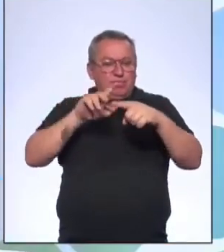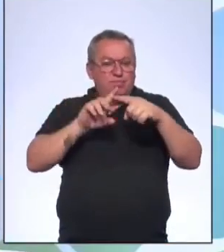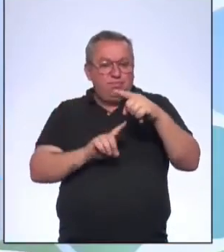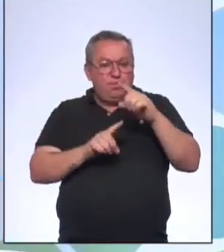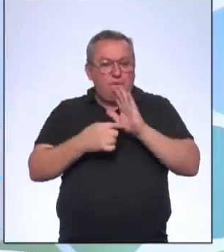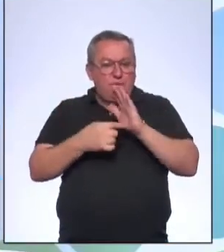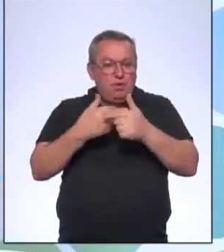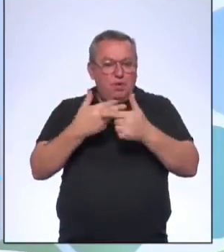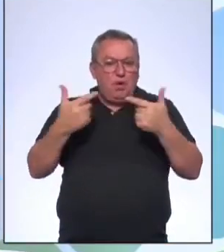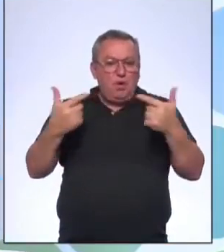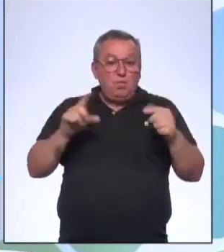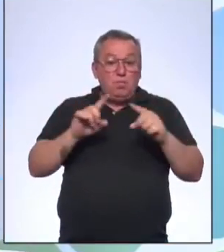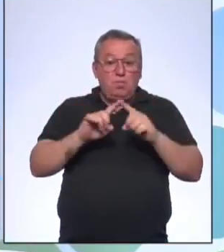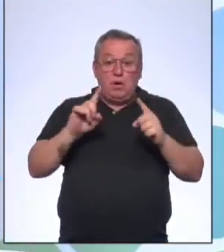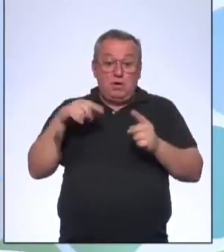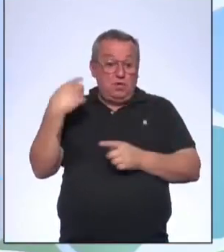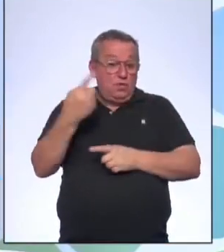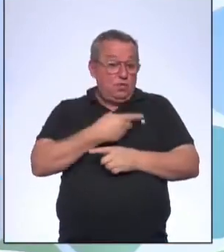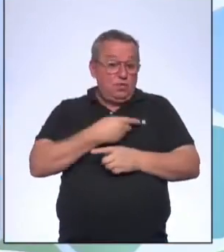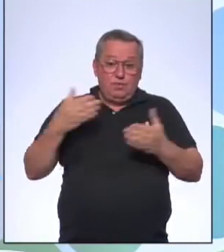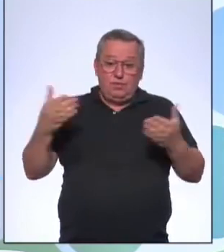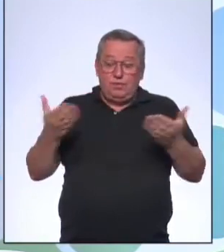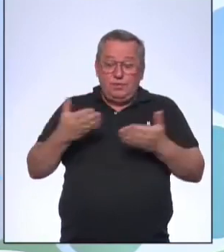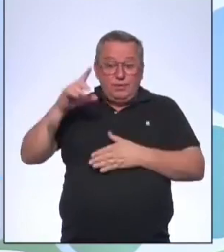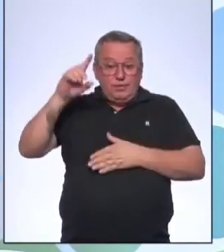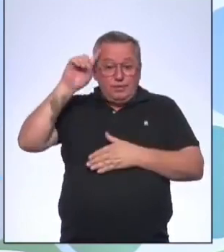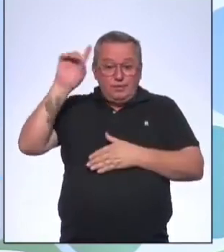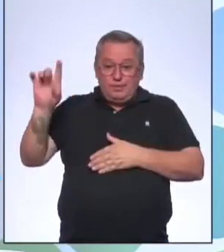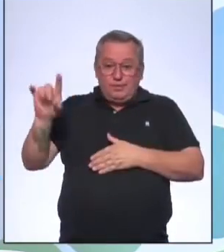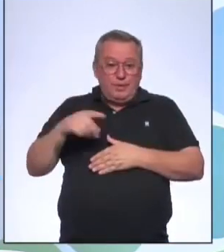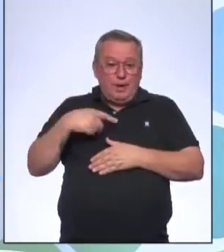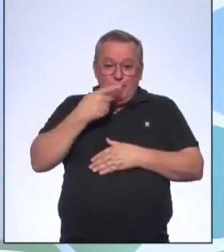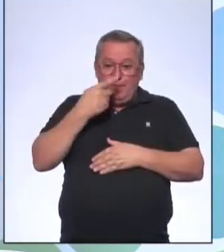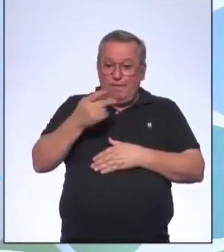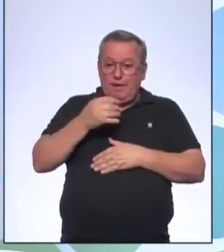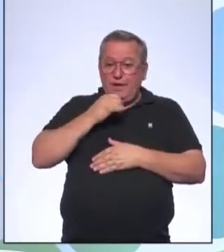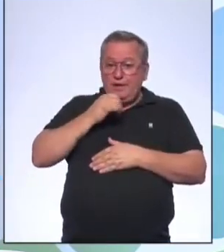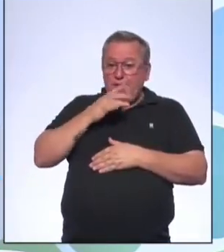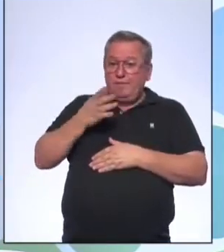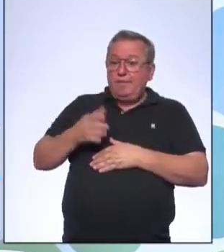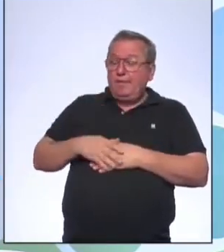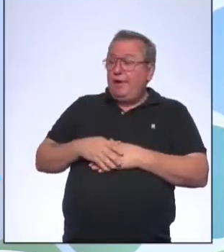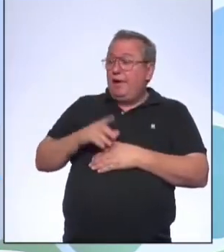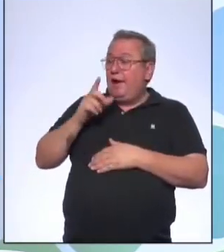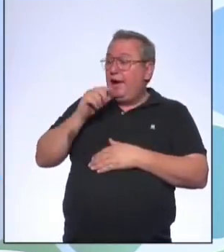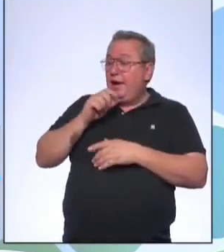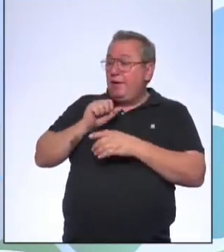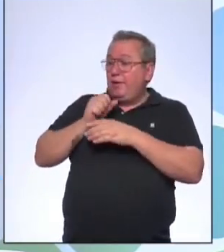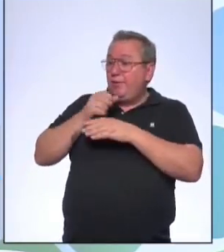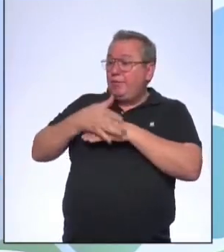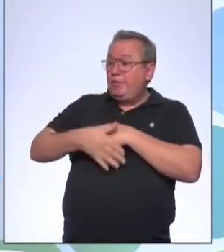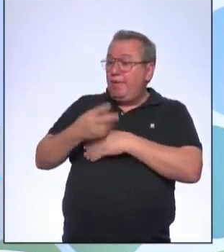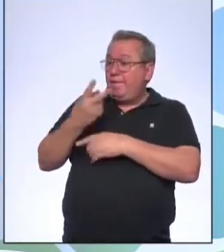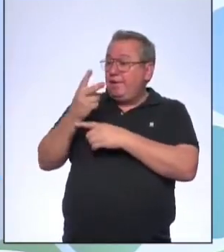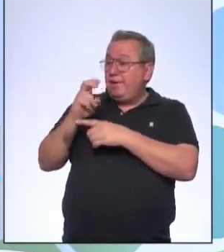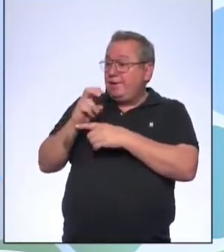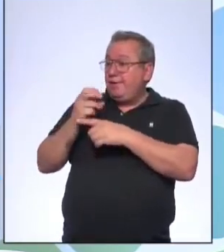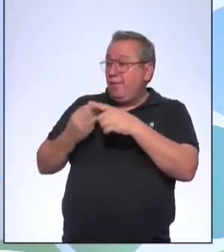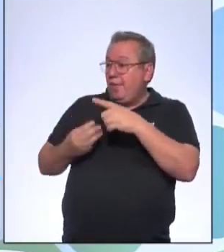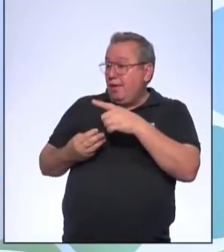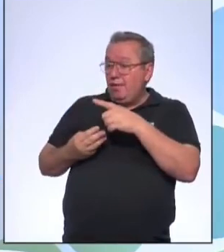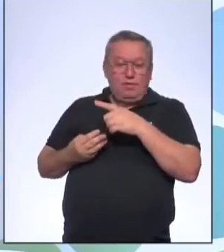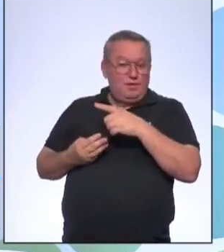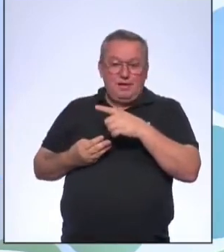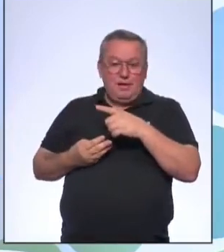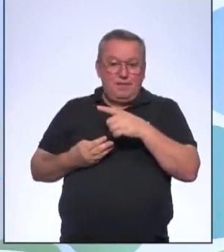algumas coisas. Mas nós, hoje, no nosso dia a dia, a gente não fala que a vazão foi de 25 terços. A